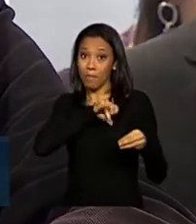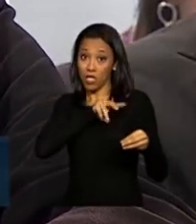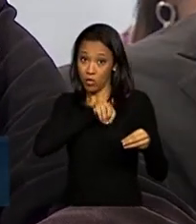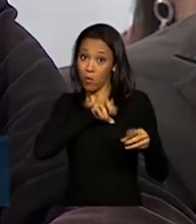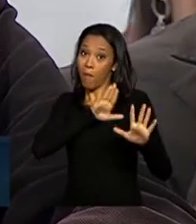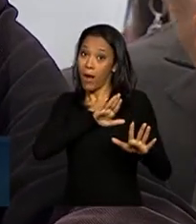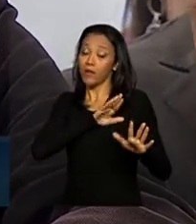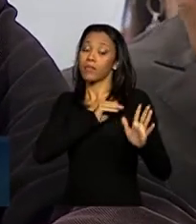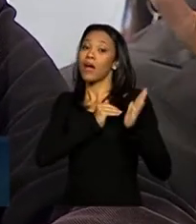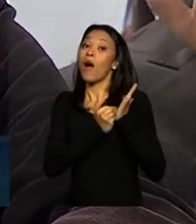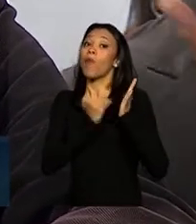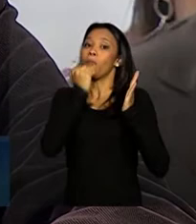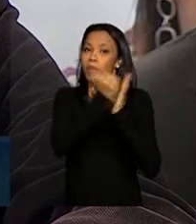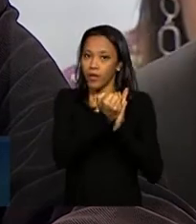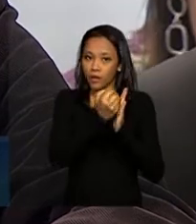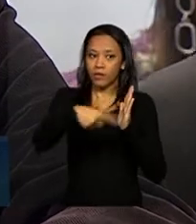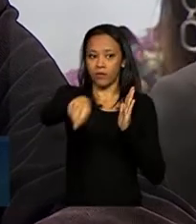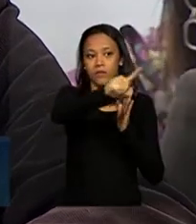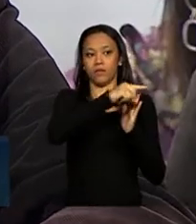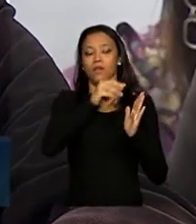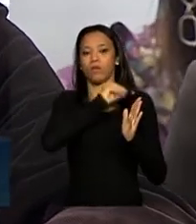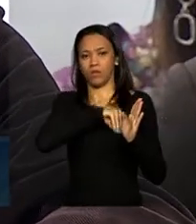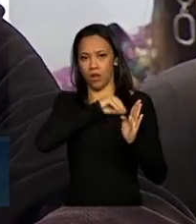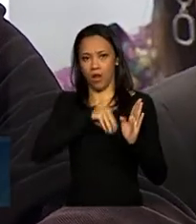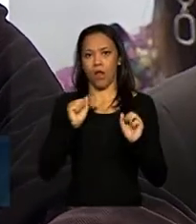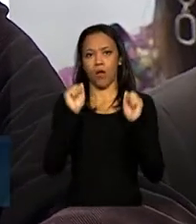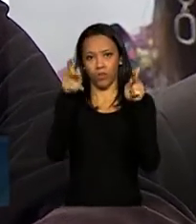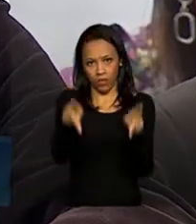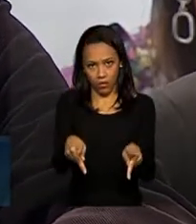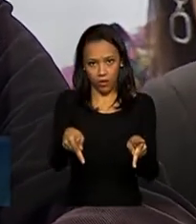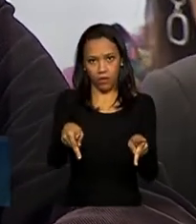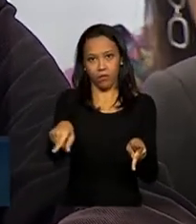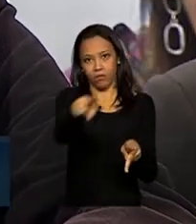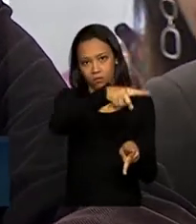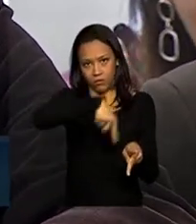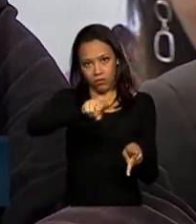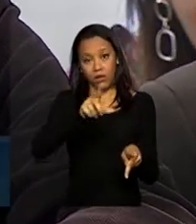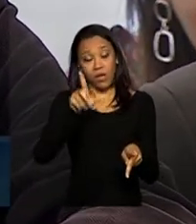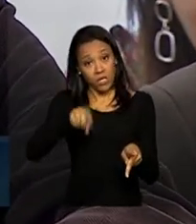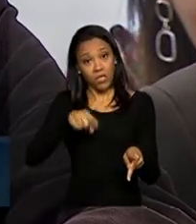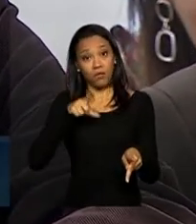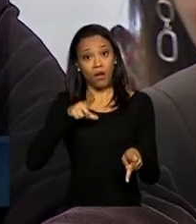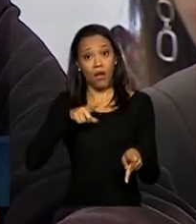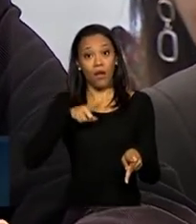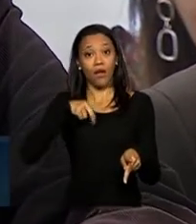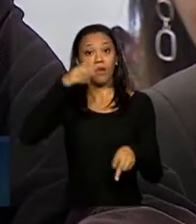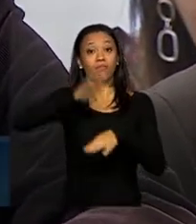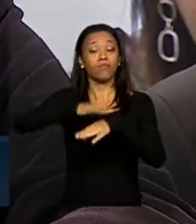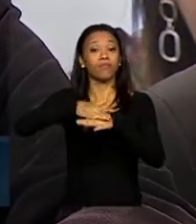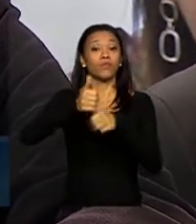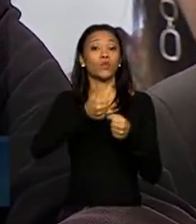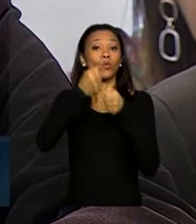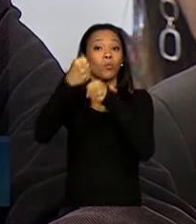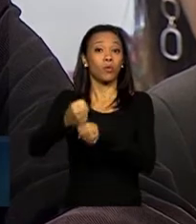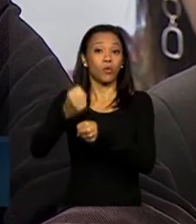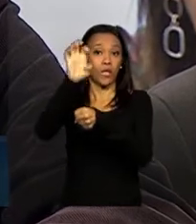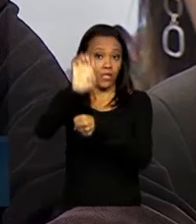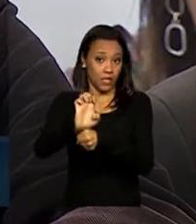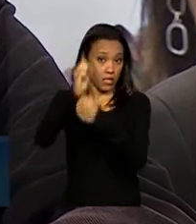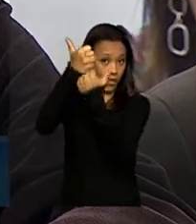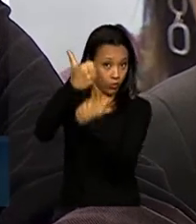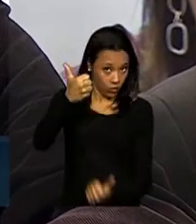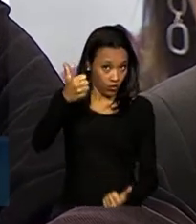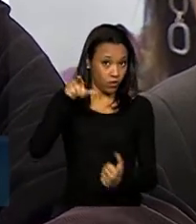real para o aposentado que ganha mais do que um salário mínimo? Isso pode ser uma iniciativa do Poder Executivo? O governo vai mandar uma medida provisória, alguma coisa que traga